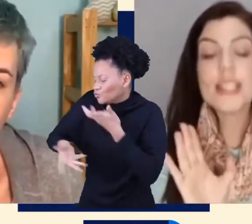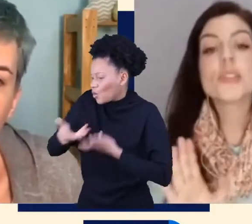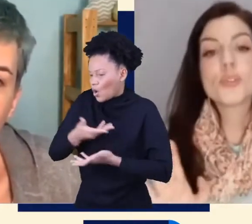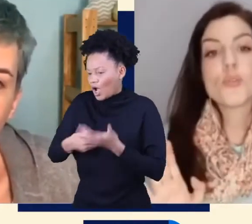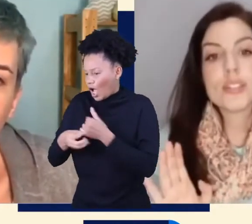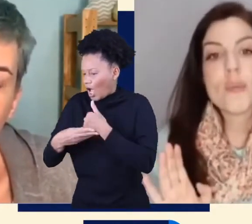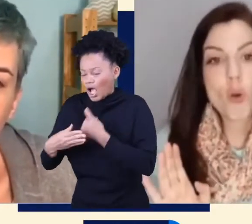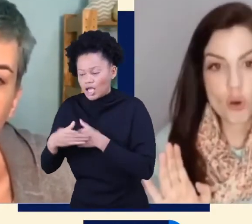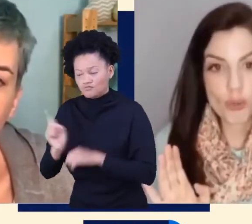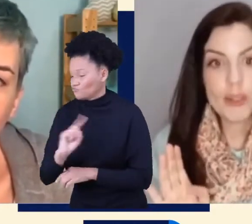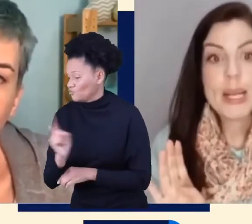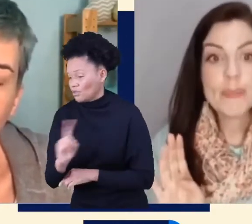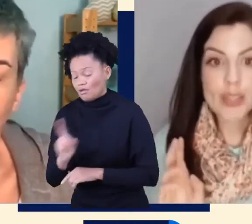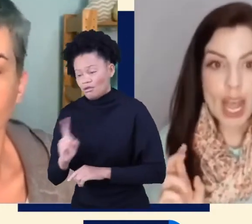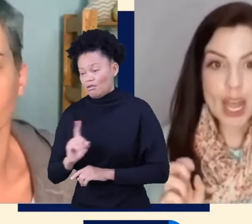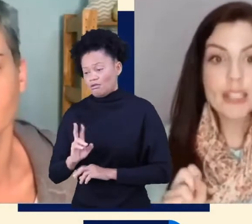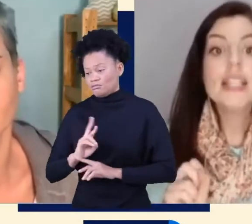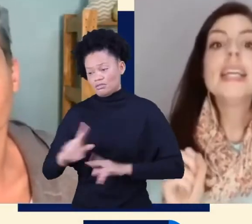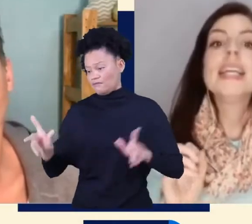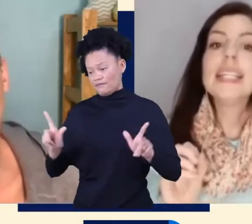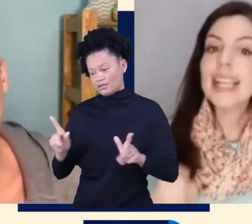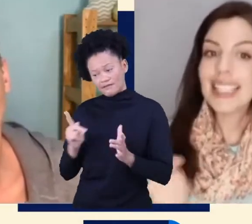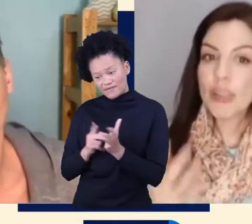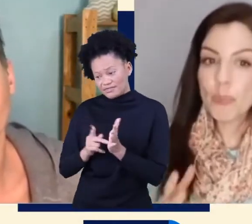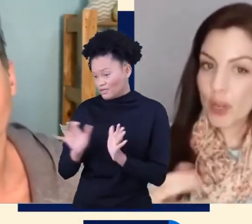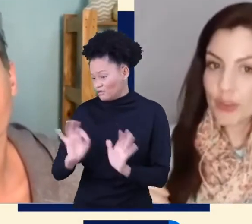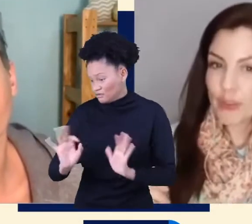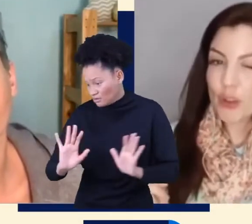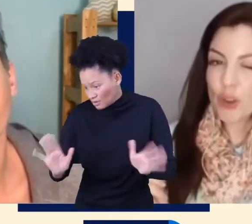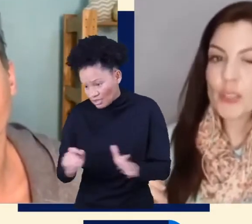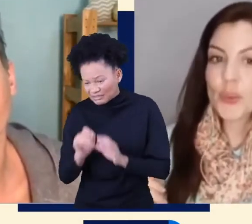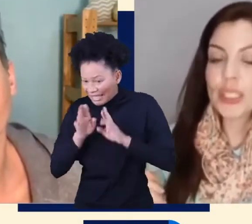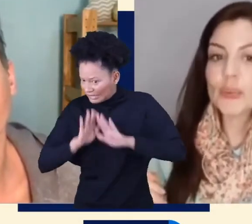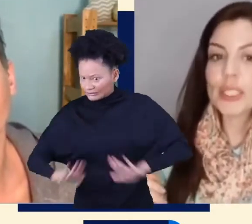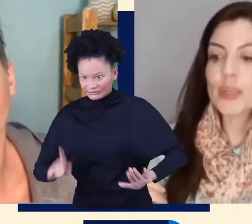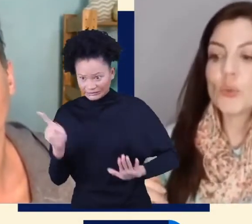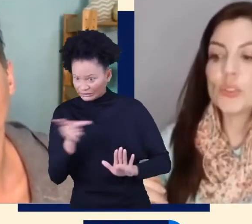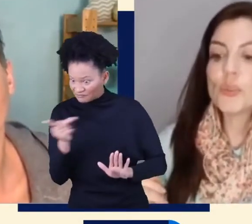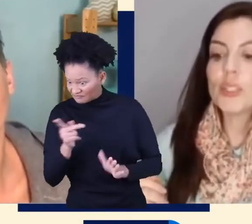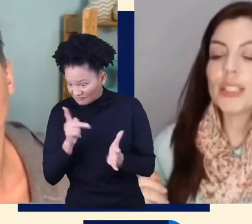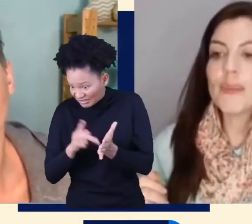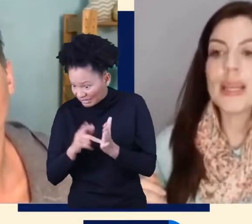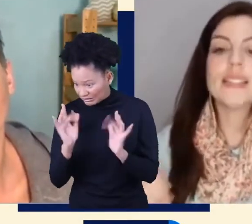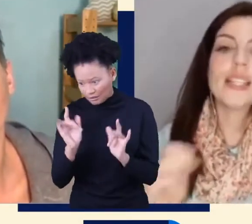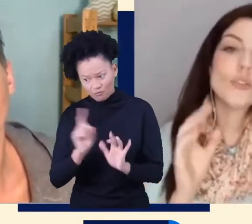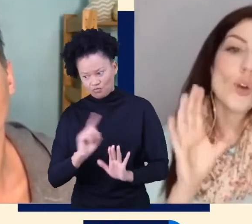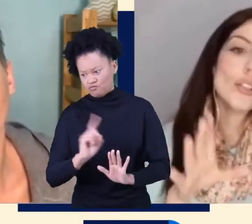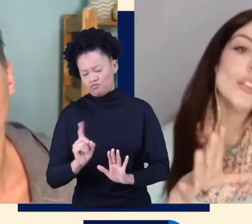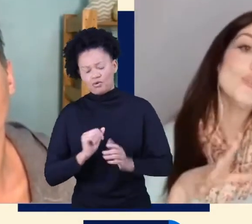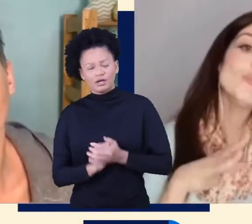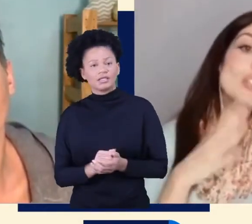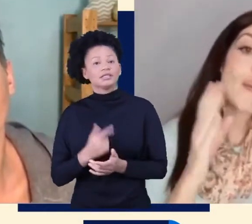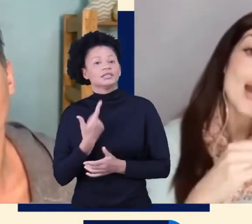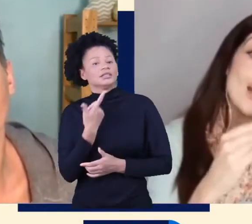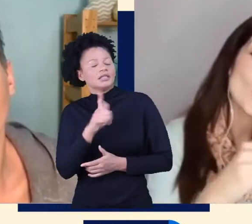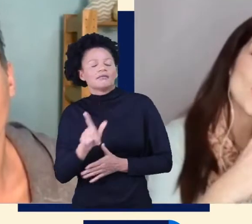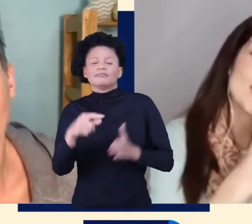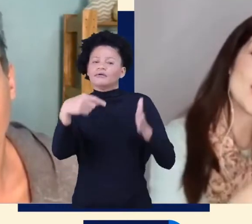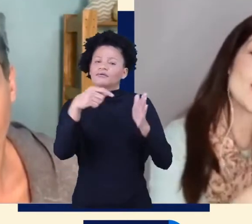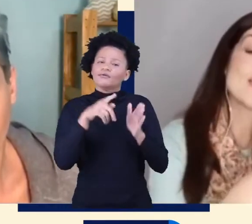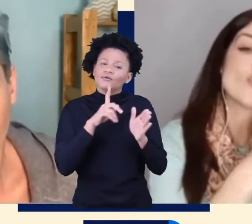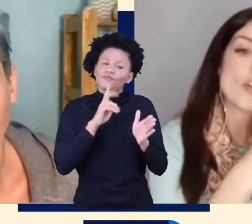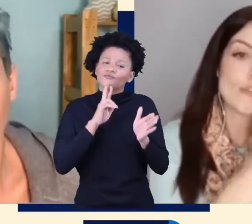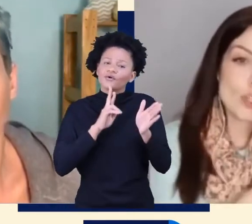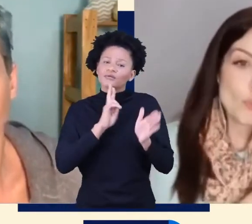conversa. Não é assim que as pessoas namoram, tá? E aí depois, Fafá, eu vou respondendo mais perguntas, porque também tem todo um trabalho